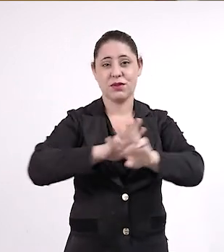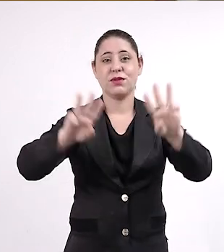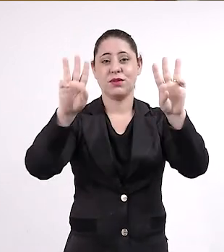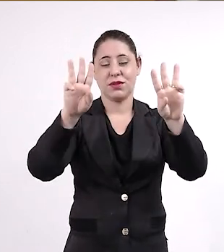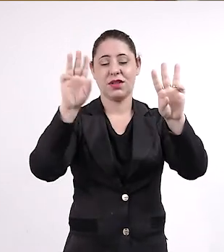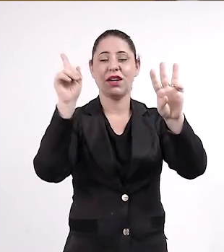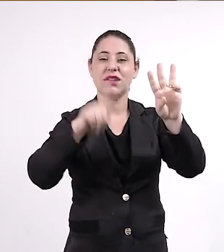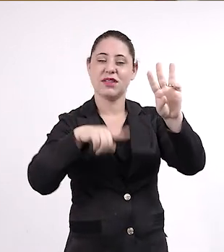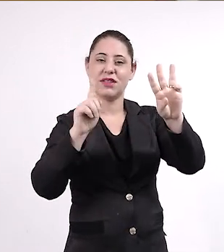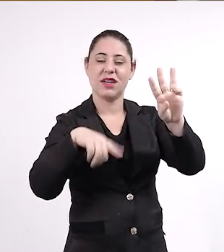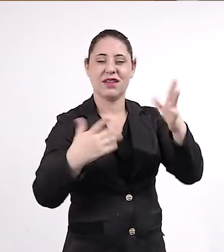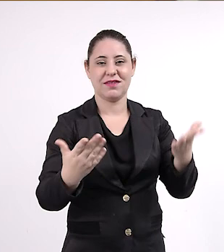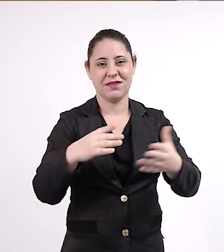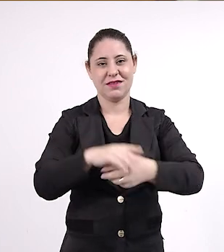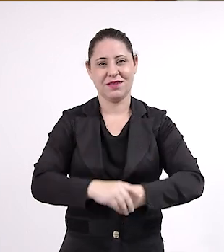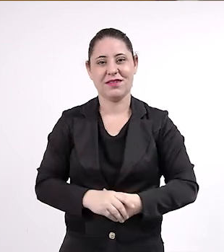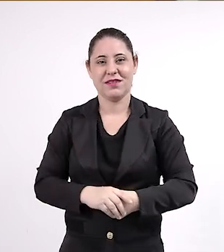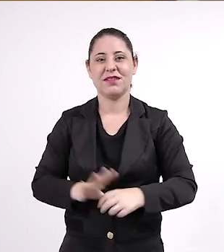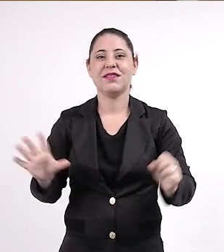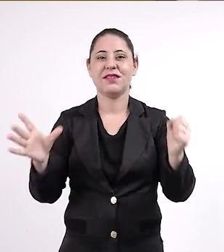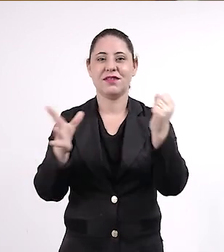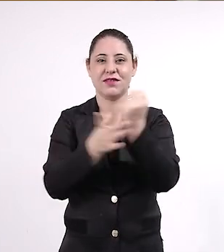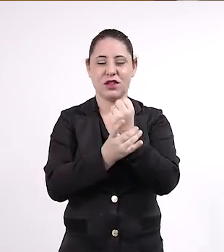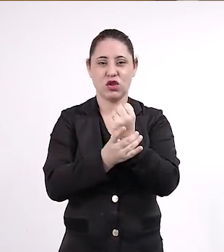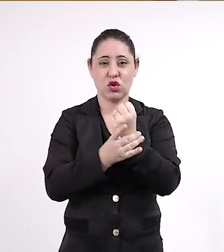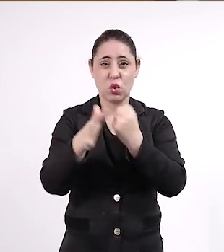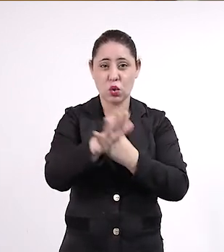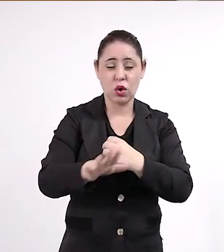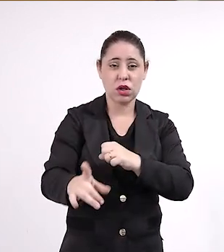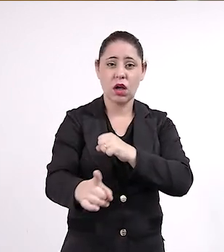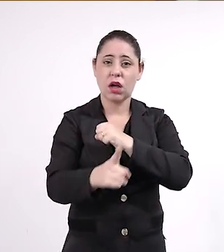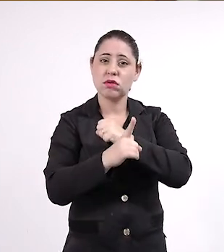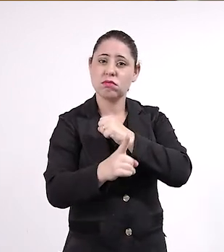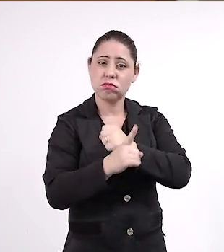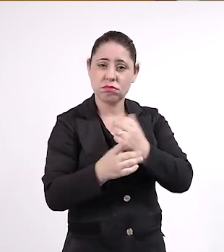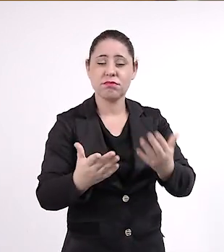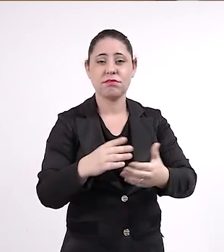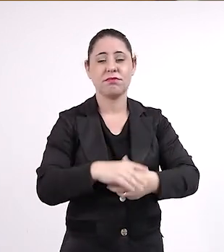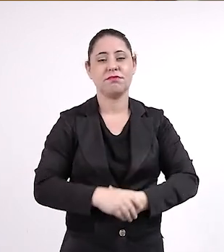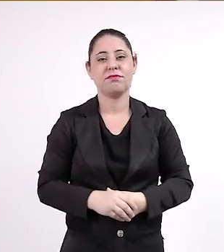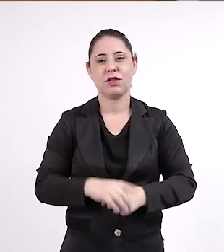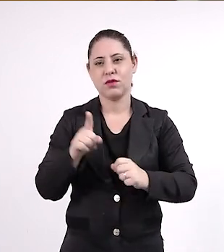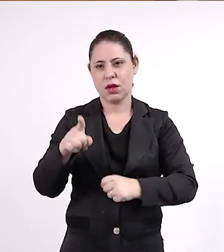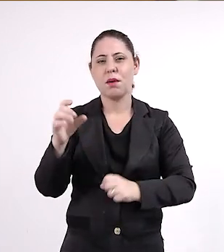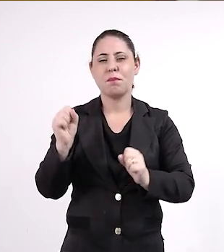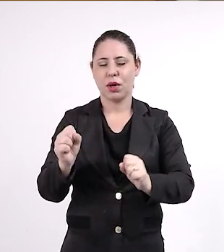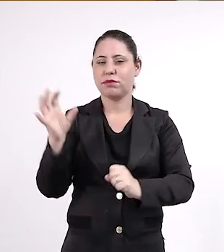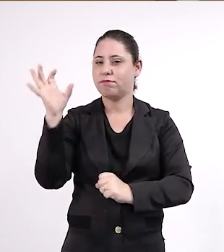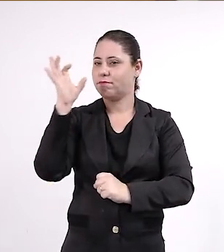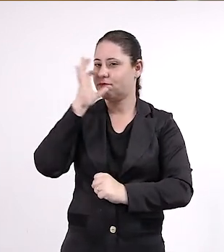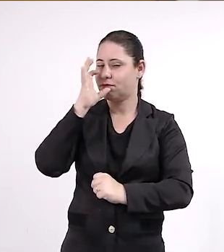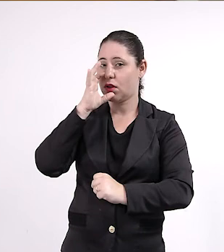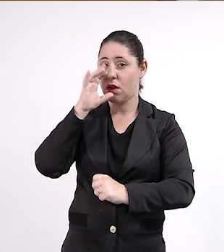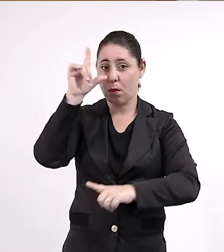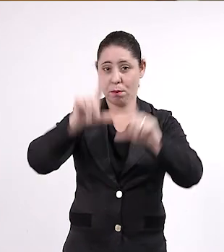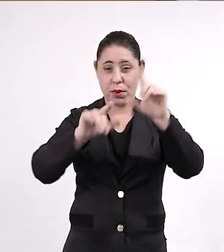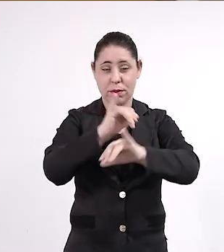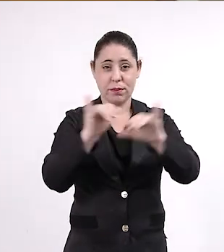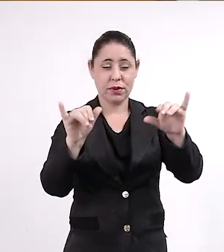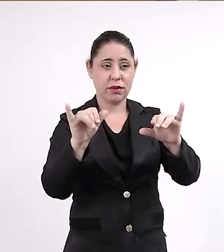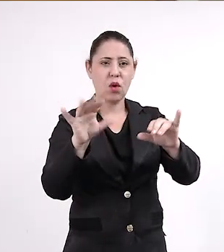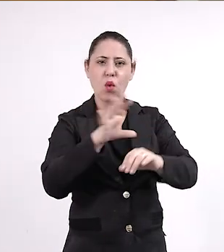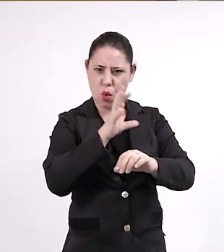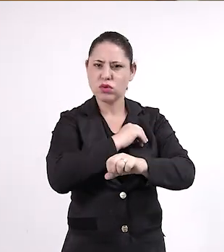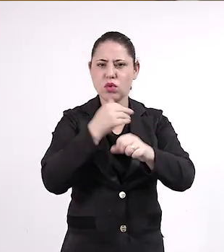site. Esse foi o tema de hoje do Defensoria Explica. Eu vou ficando por aqui. Você pode assistir o nosso programa novamente.